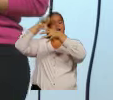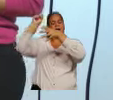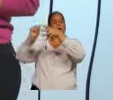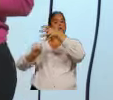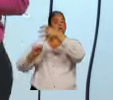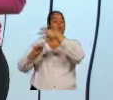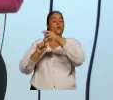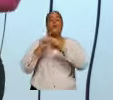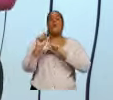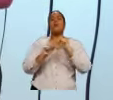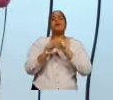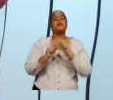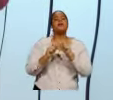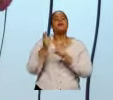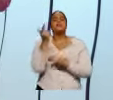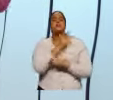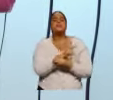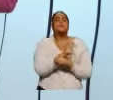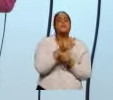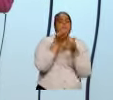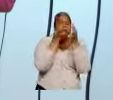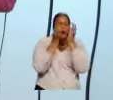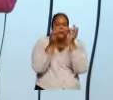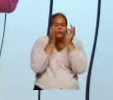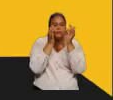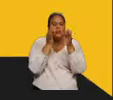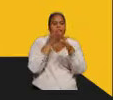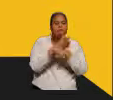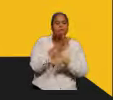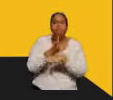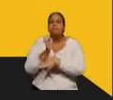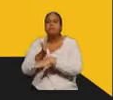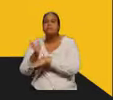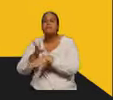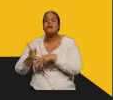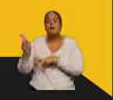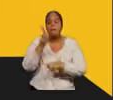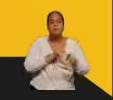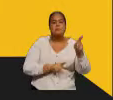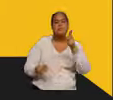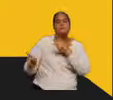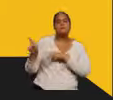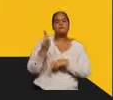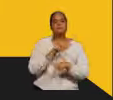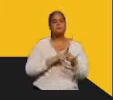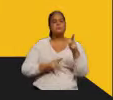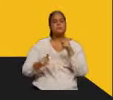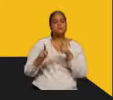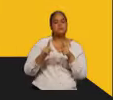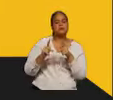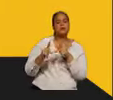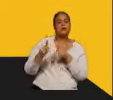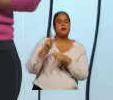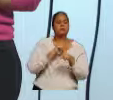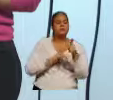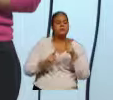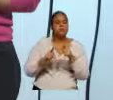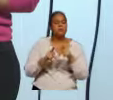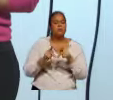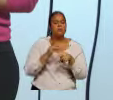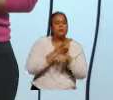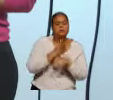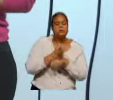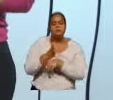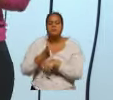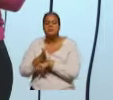que podemos observar nos mapas então sobre a distribuição da população a população ela se encontra numa